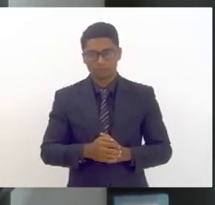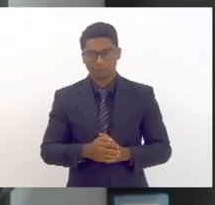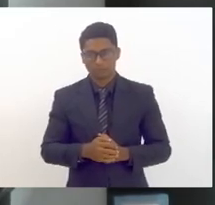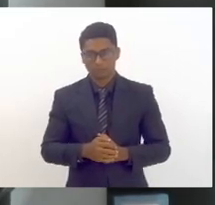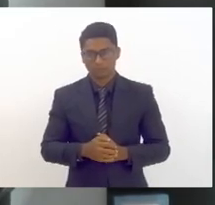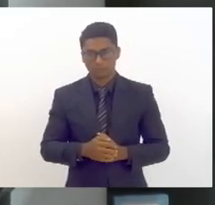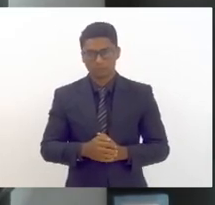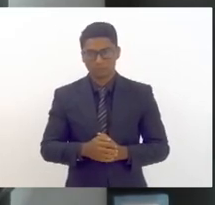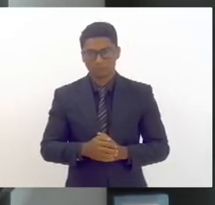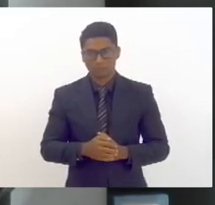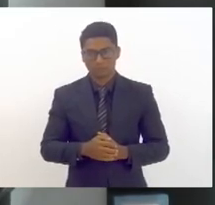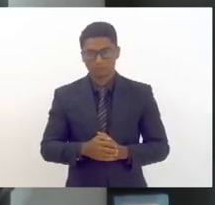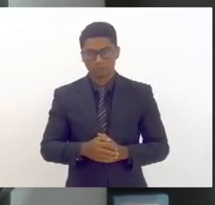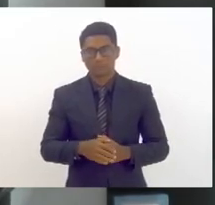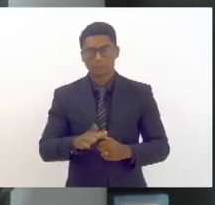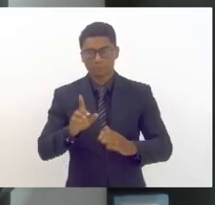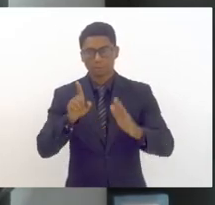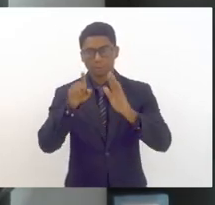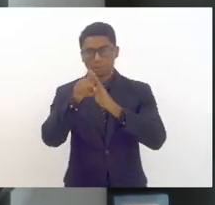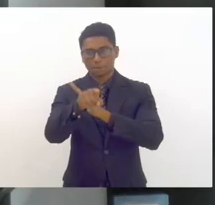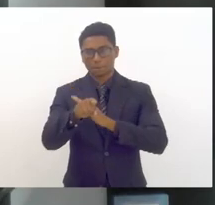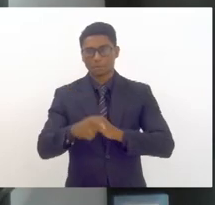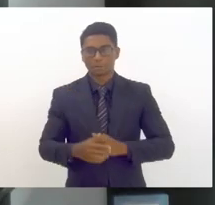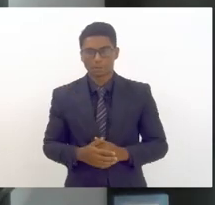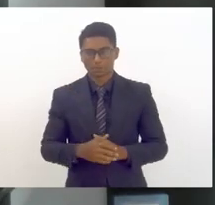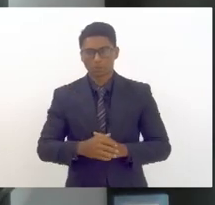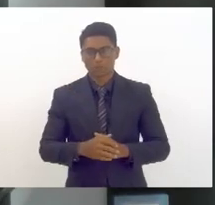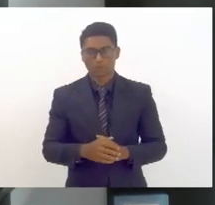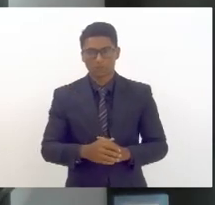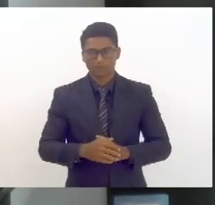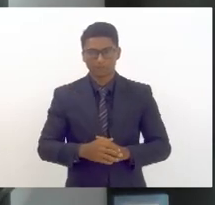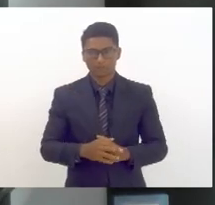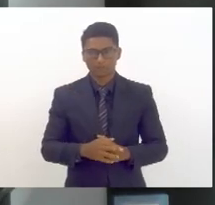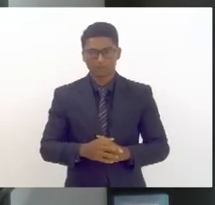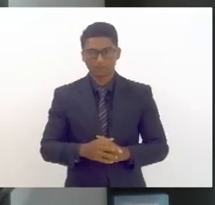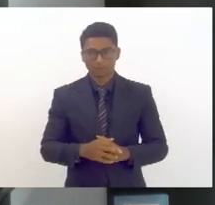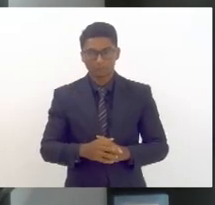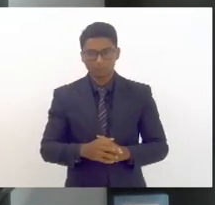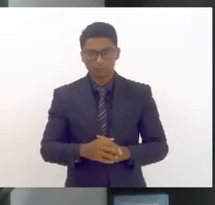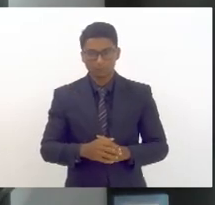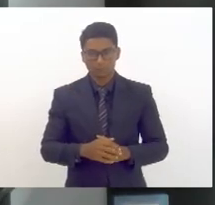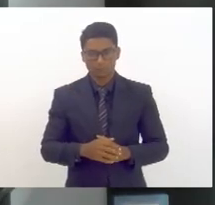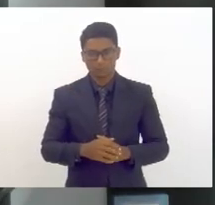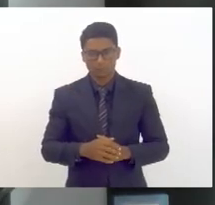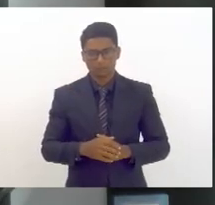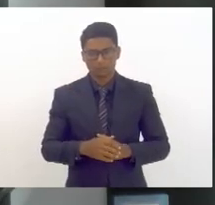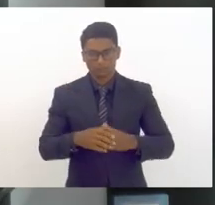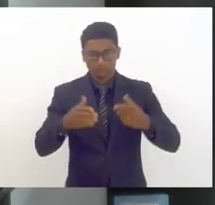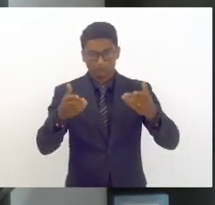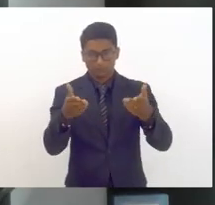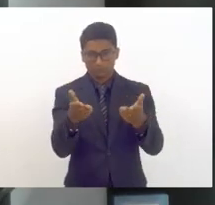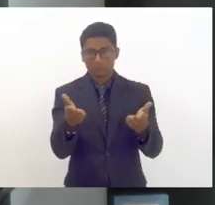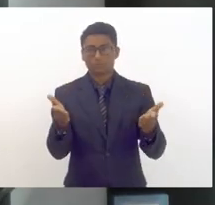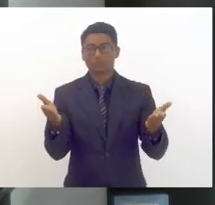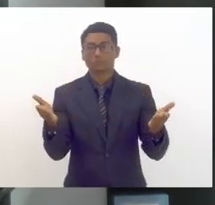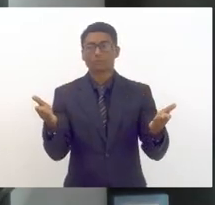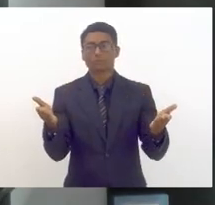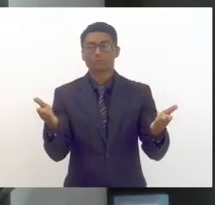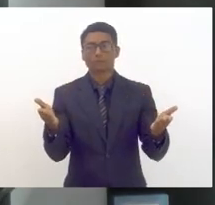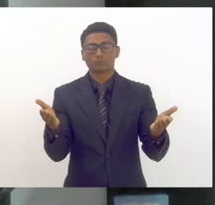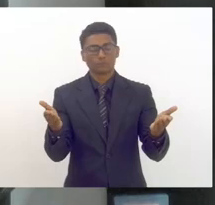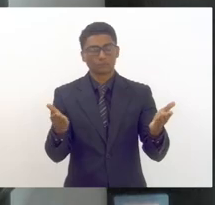Uma questão, Leandro, por gentileza. É possível que vocês possam nos apresentar